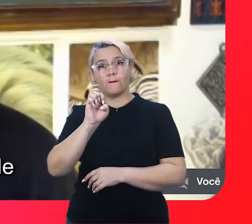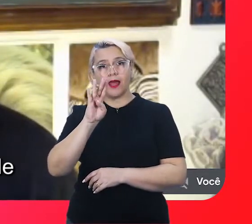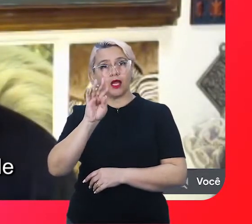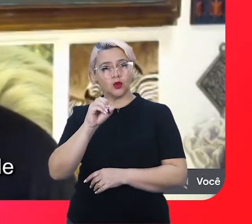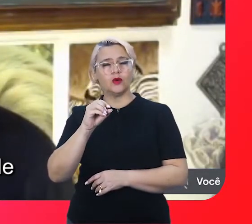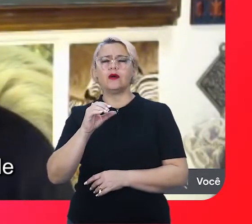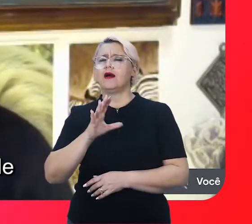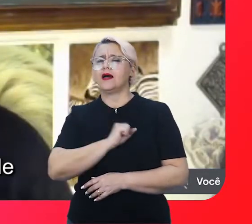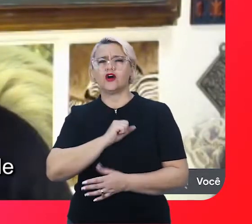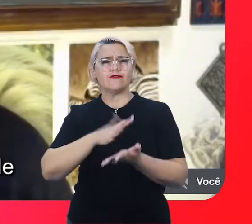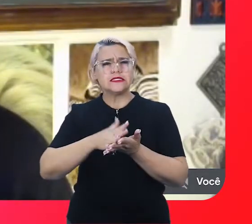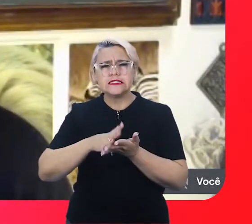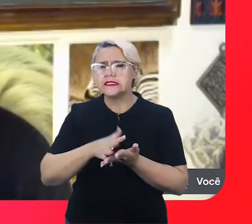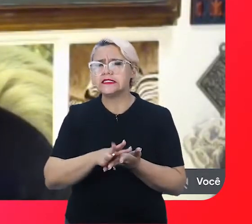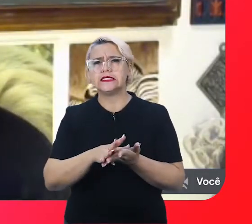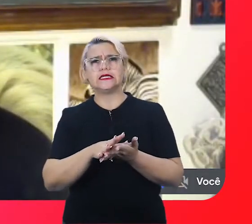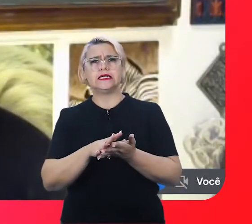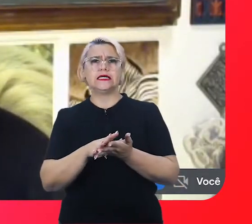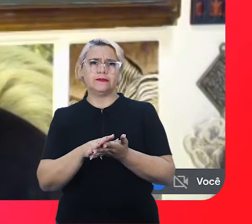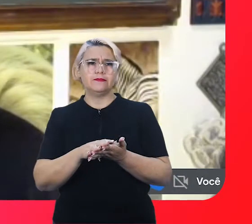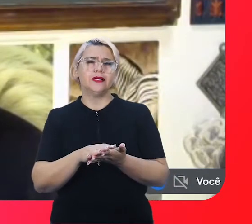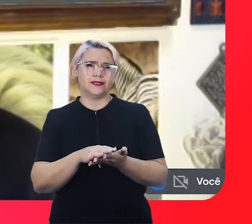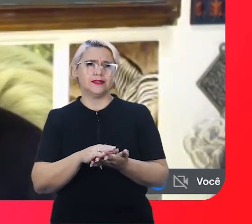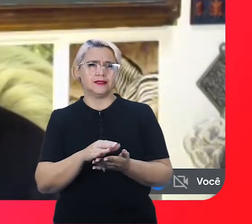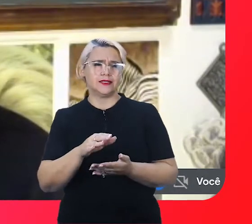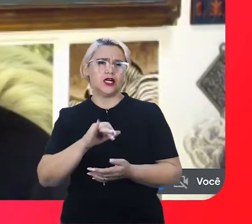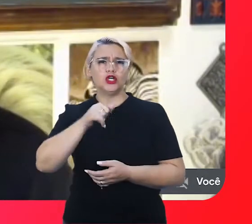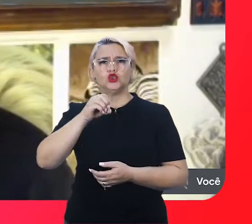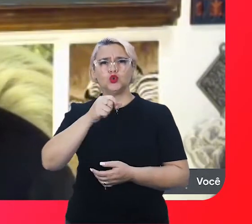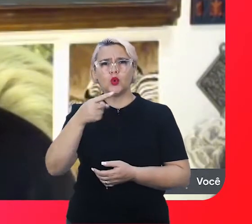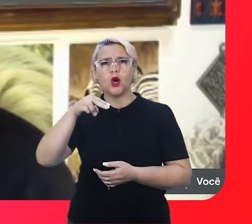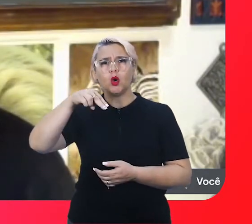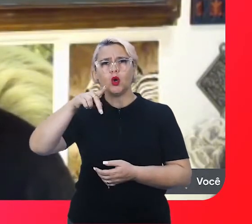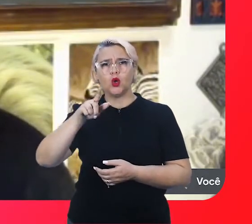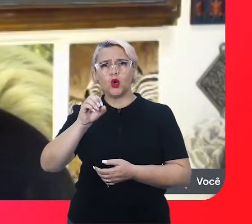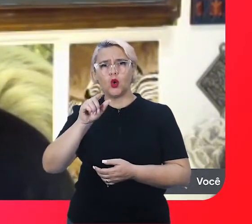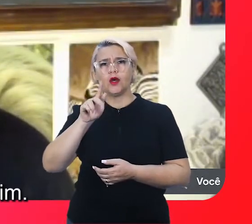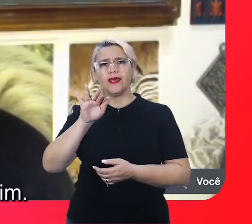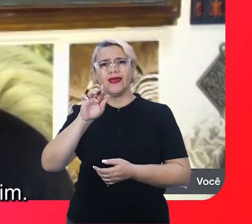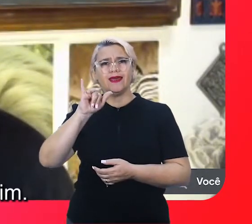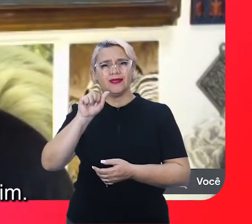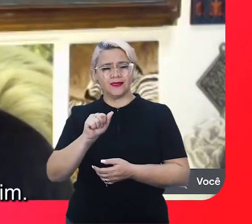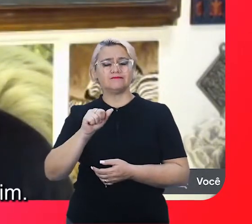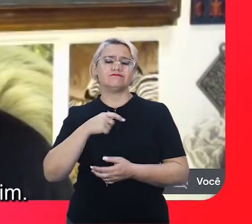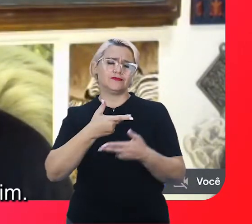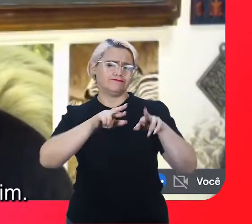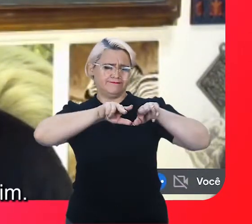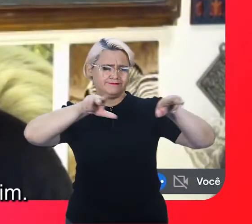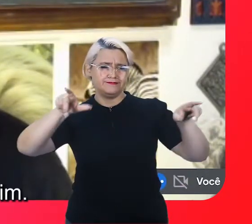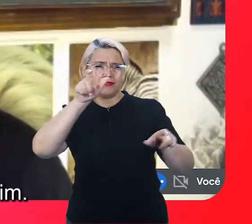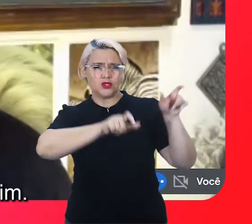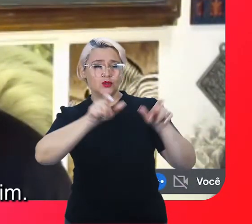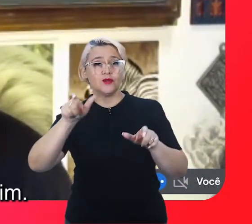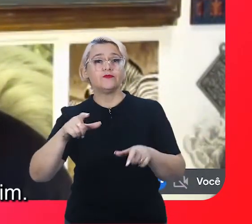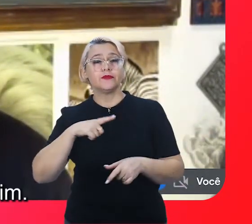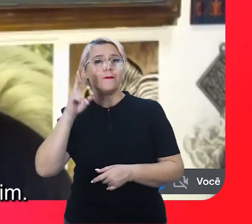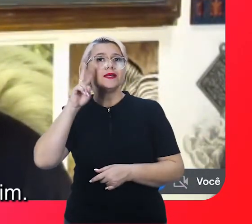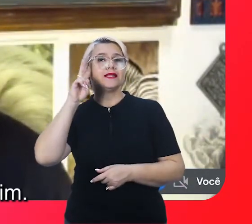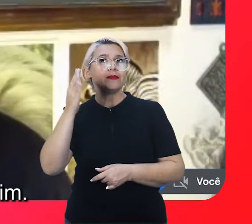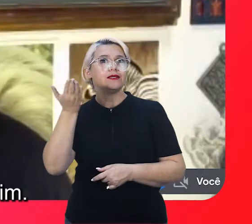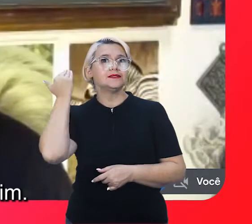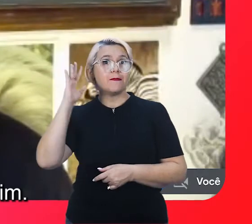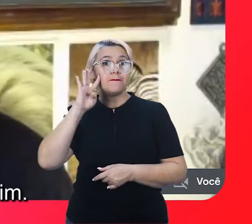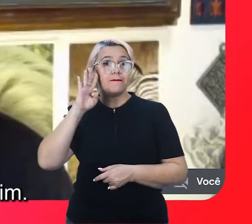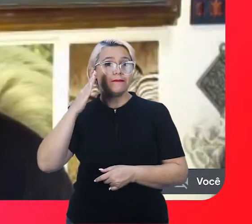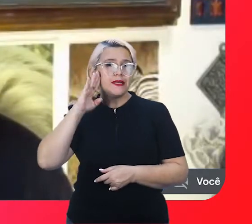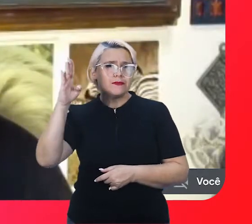adorava samba, pagode, João Nogueira, essa coisa toda. Então, as minhas lembranças